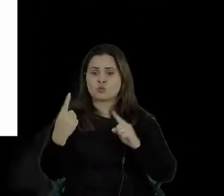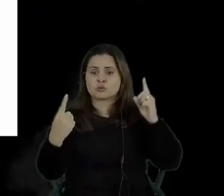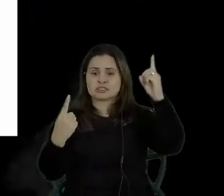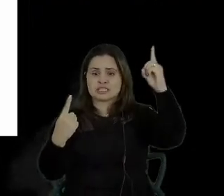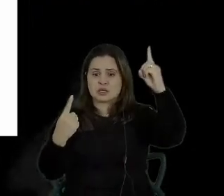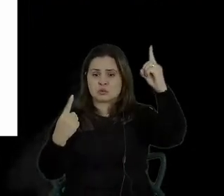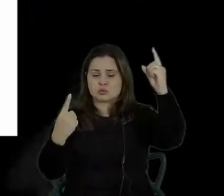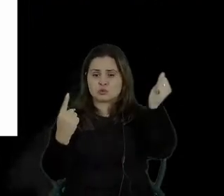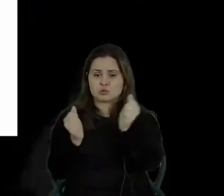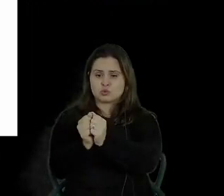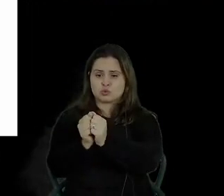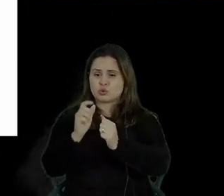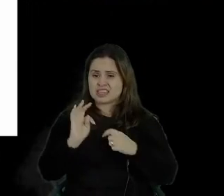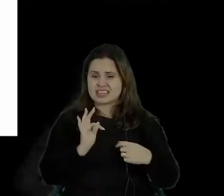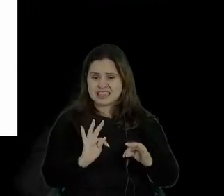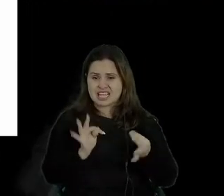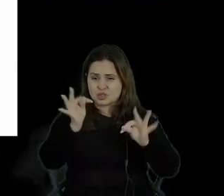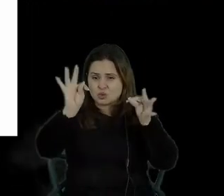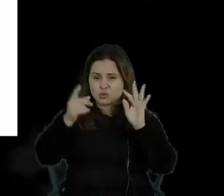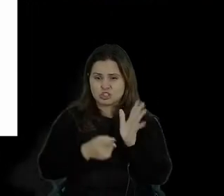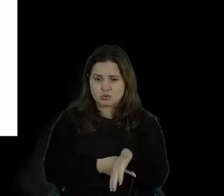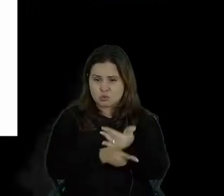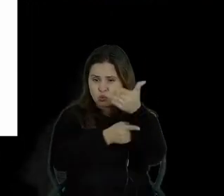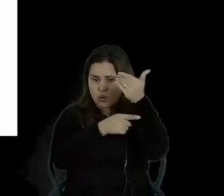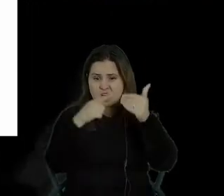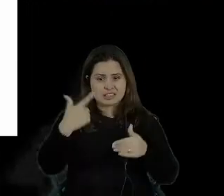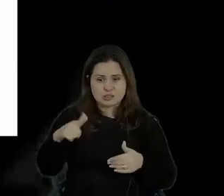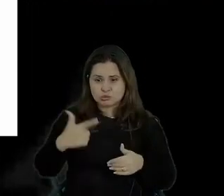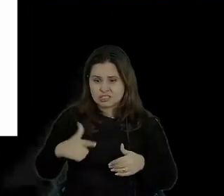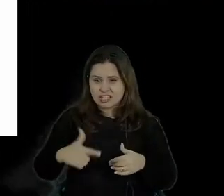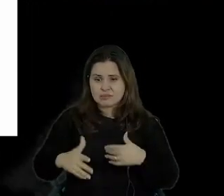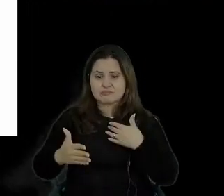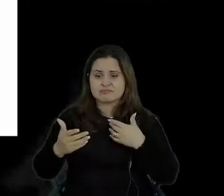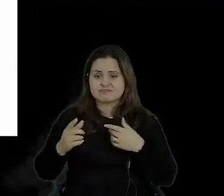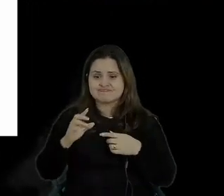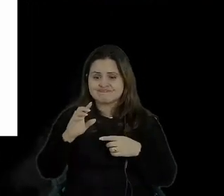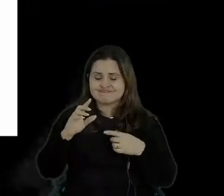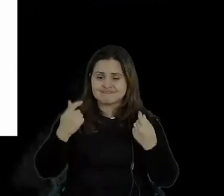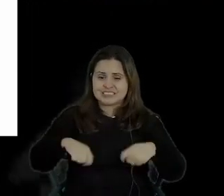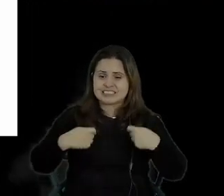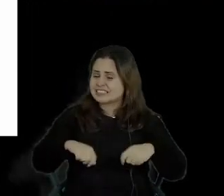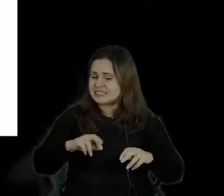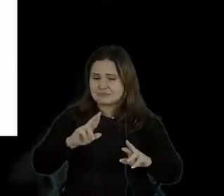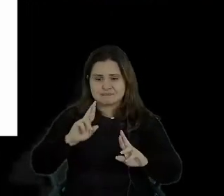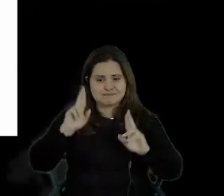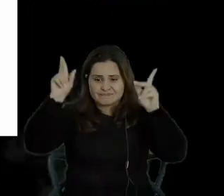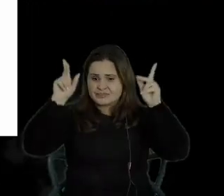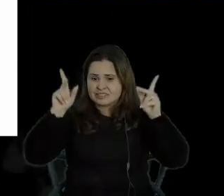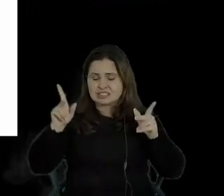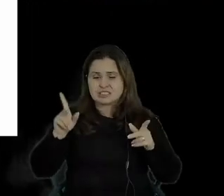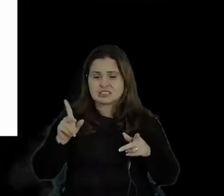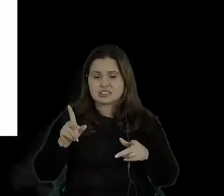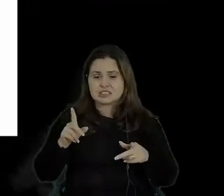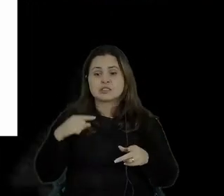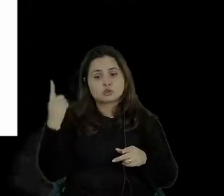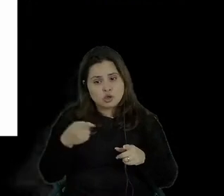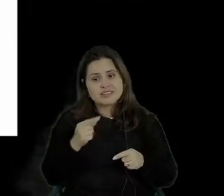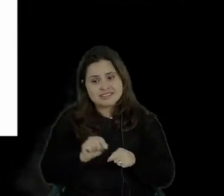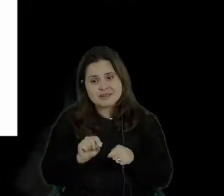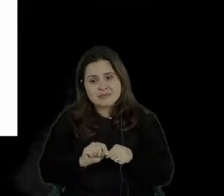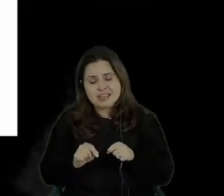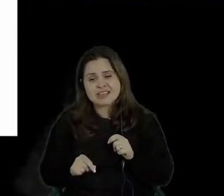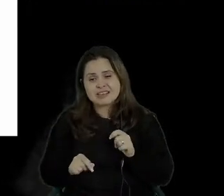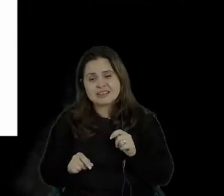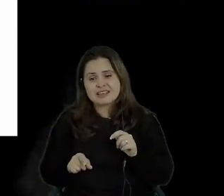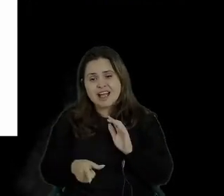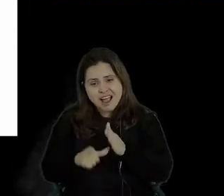tecnologia, eles têm que se virar. Às vezes, até um super bonder, né? Por que a gente não pode fazer isso antecipadamente, gente? Acabou.